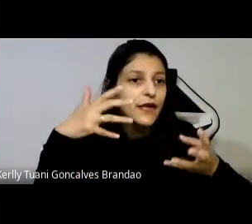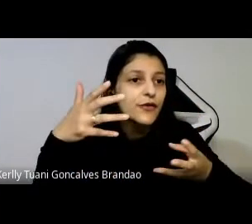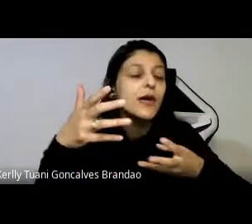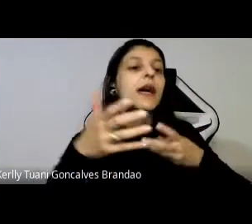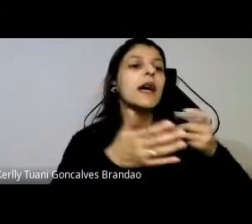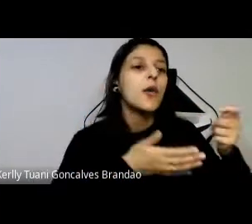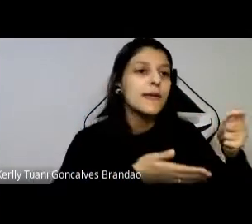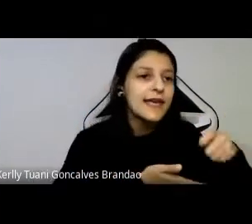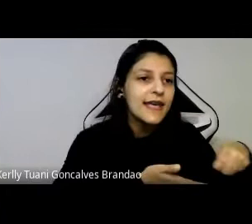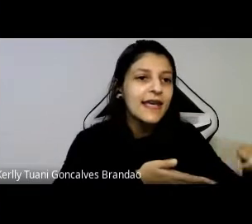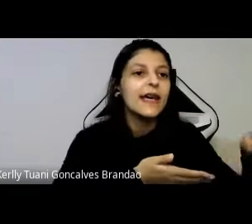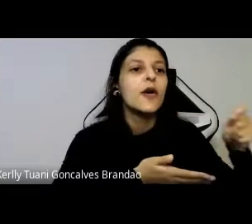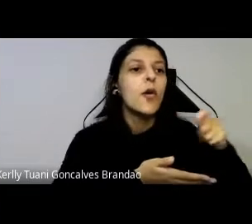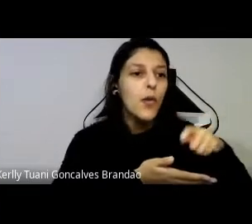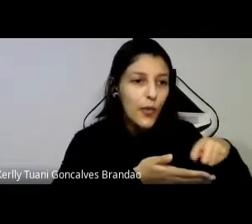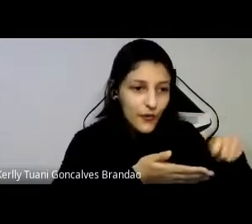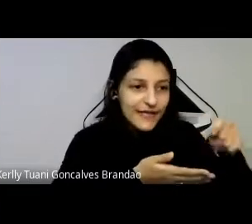em vídeo, eu consegui